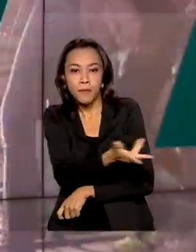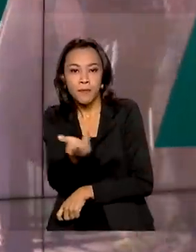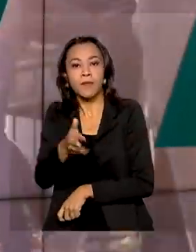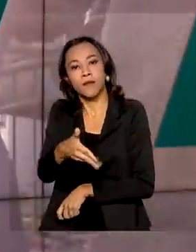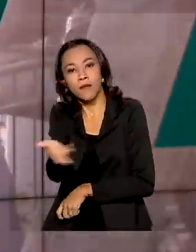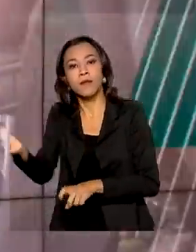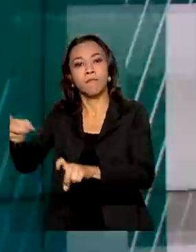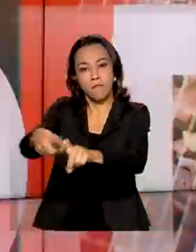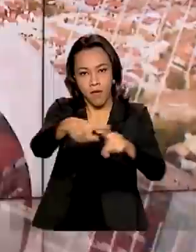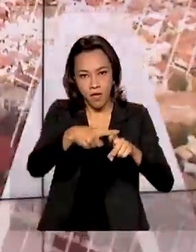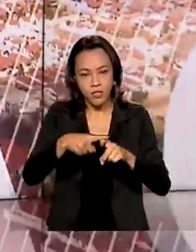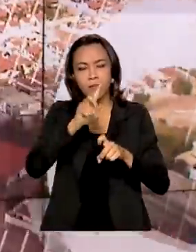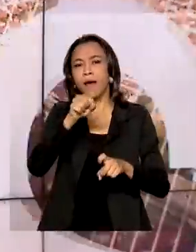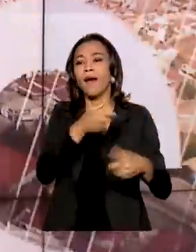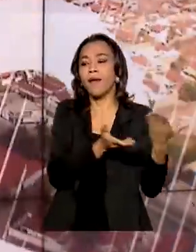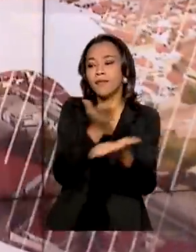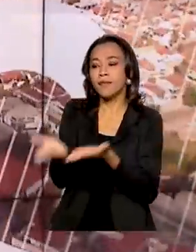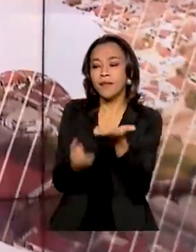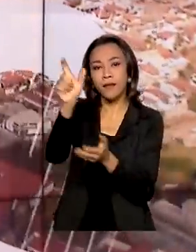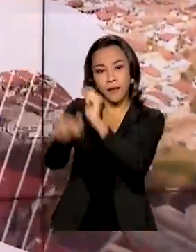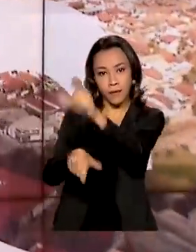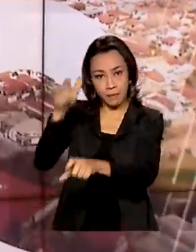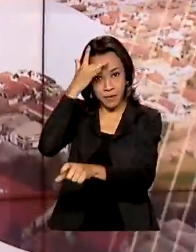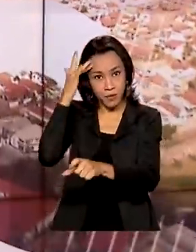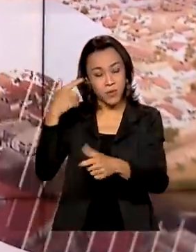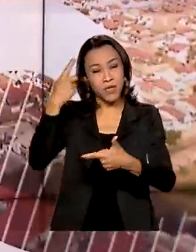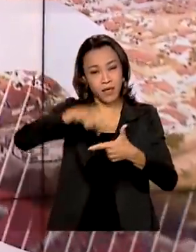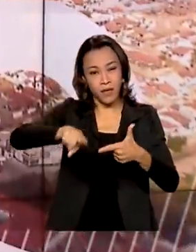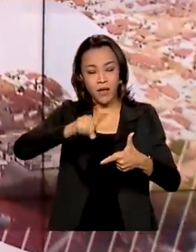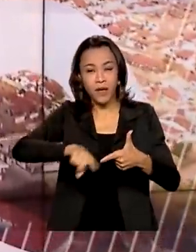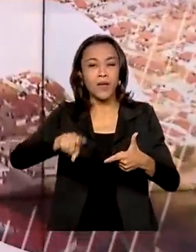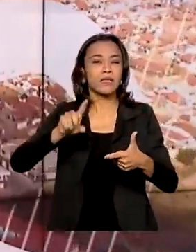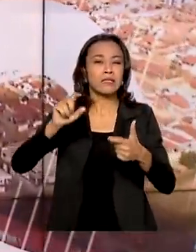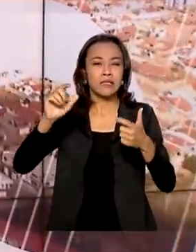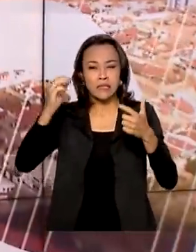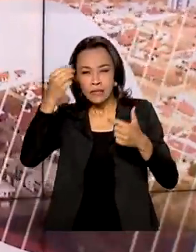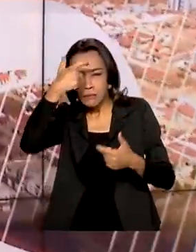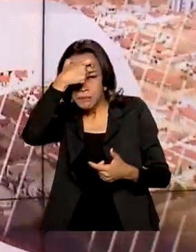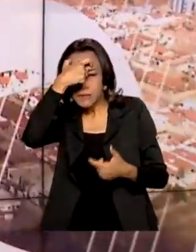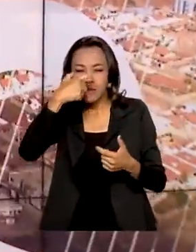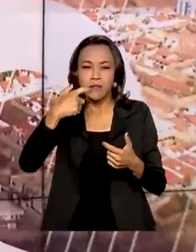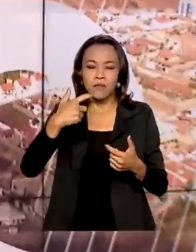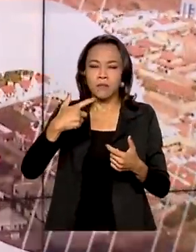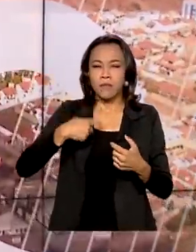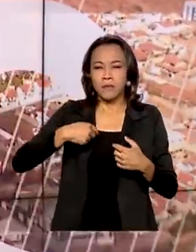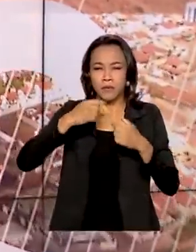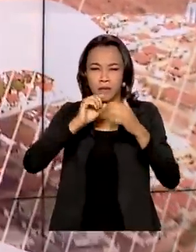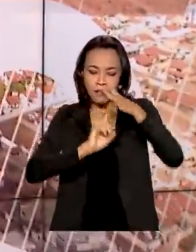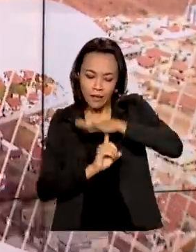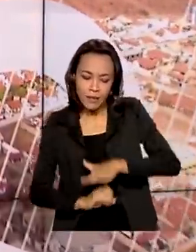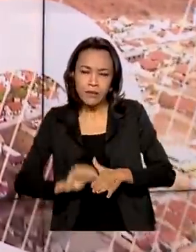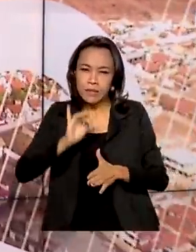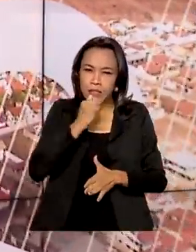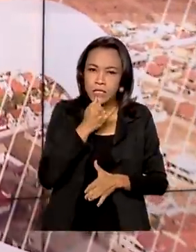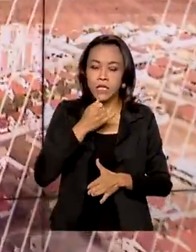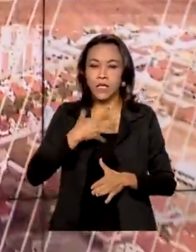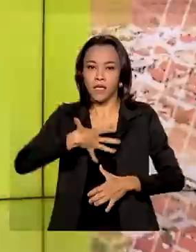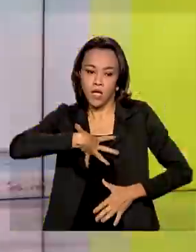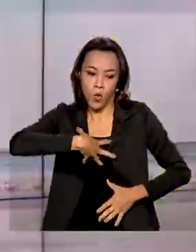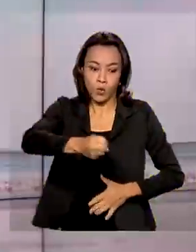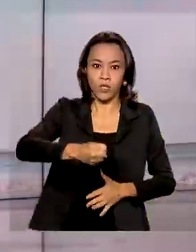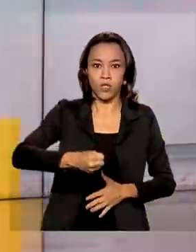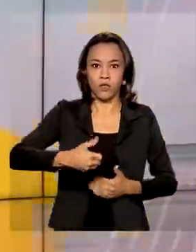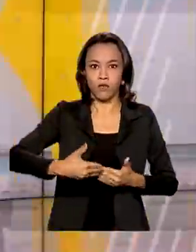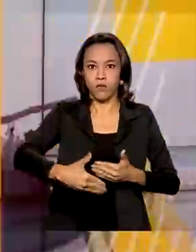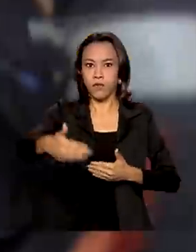emergência para atender pacientes com problemas psíquicos. Casos de depressão e tentativas de suicídio foram agravados